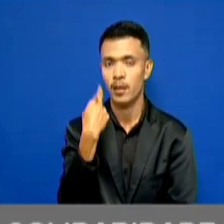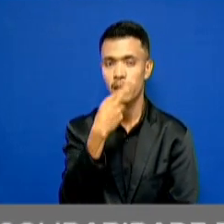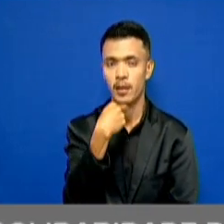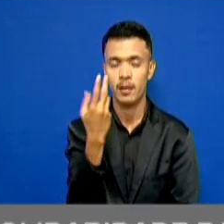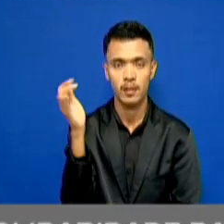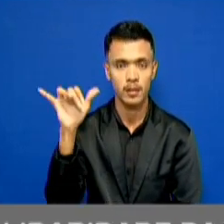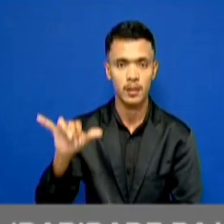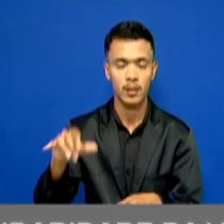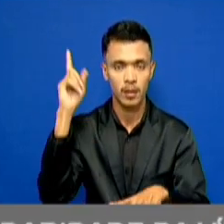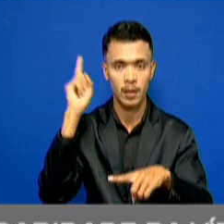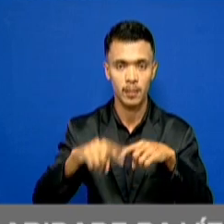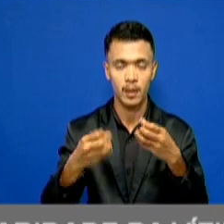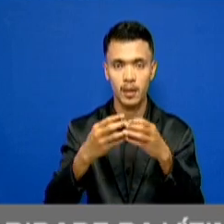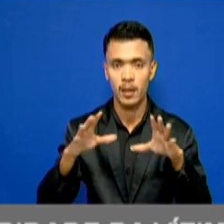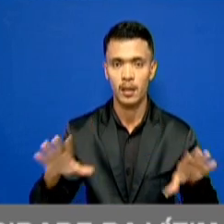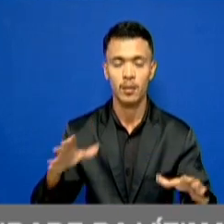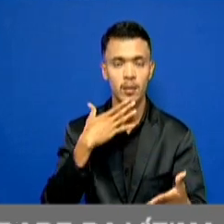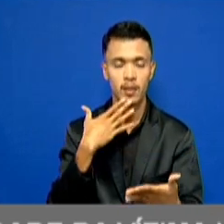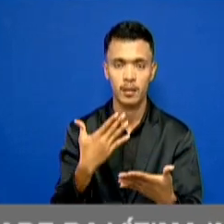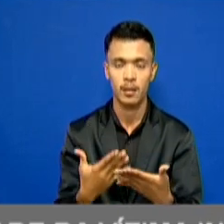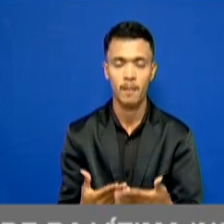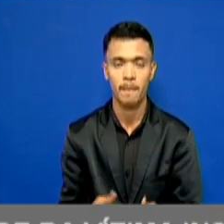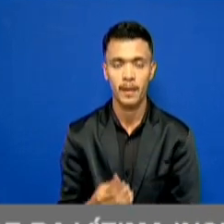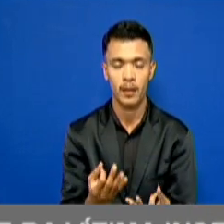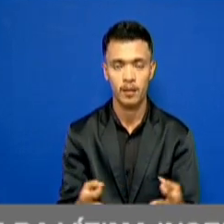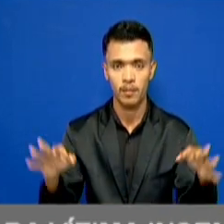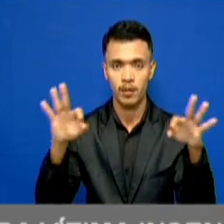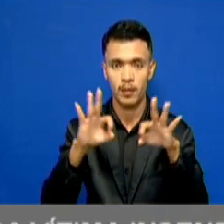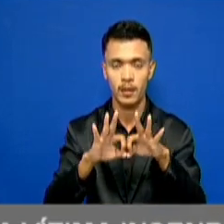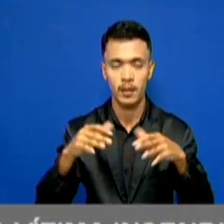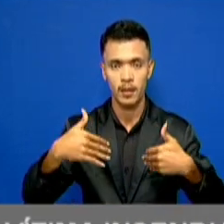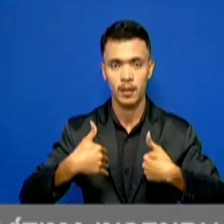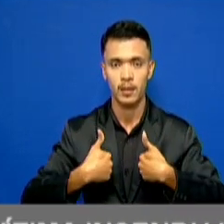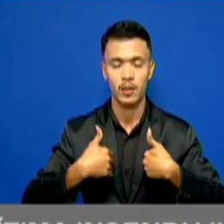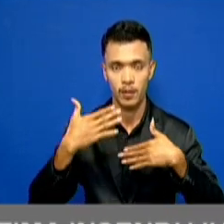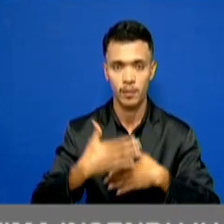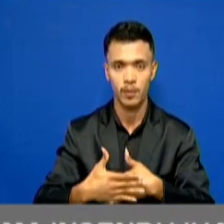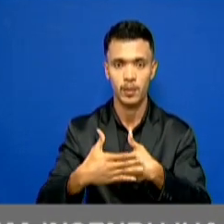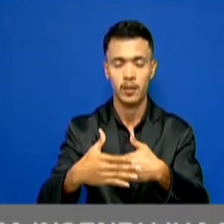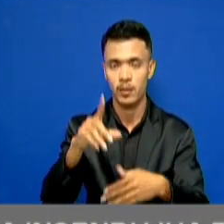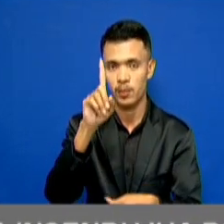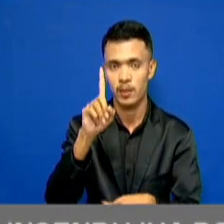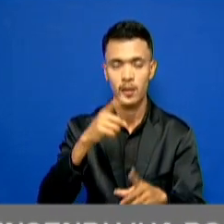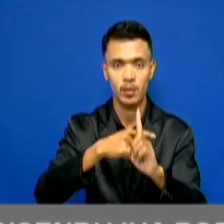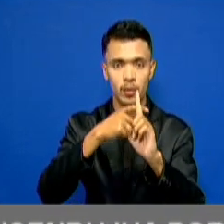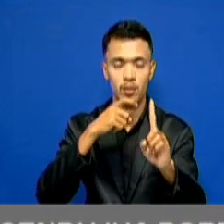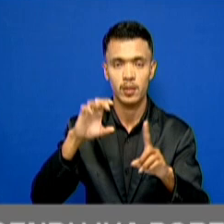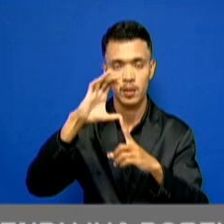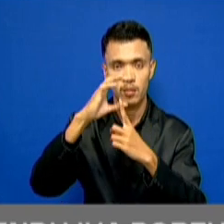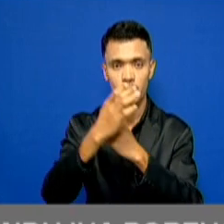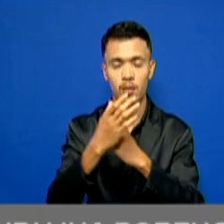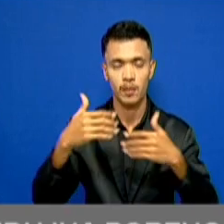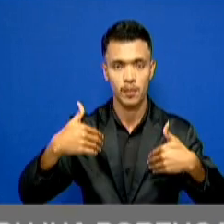label halaco nem a nutrição. É muito importante. E o processo de uso tradicional, não vem que está